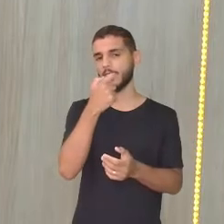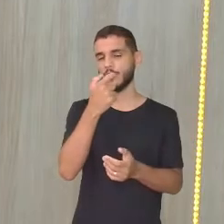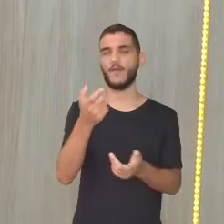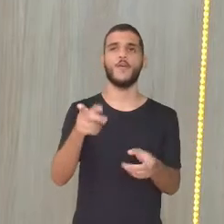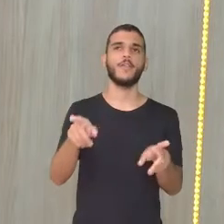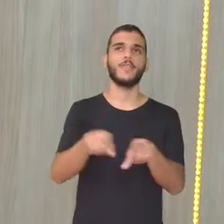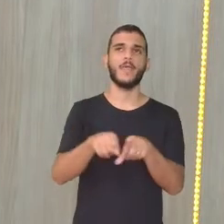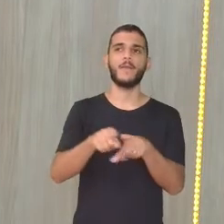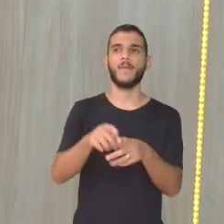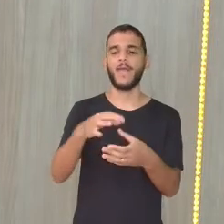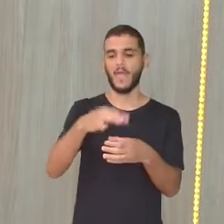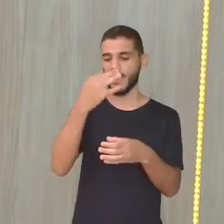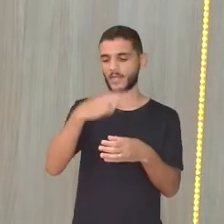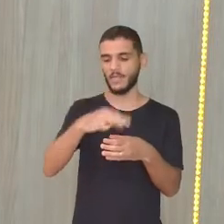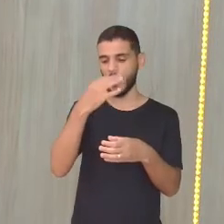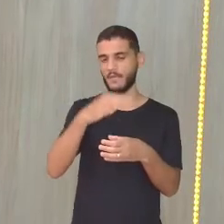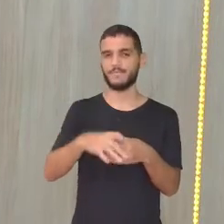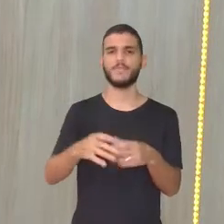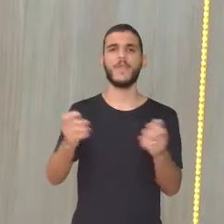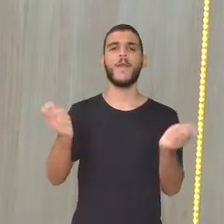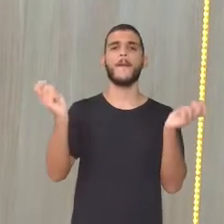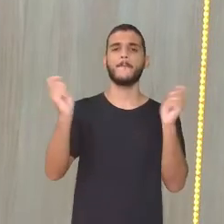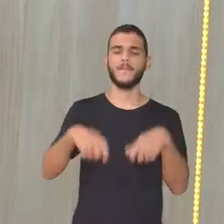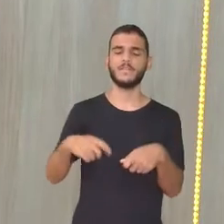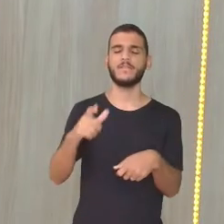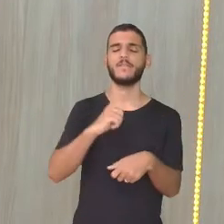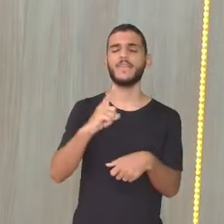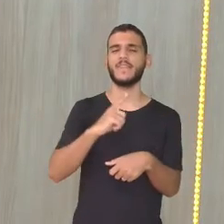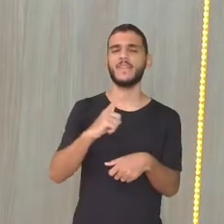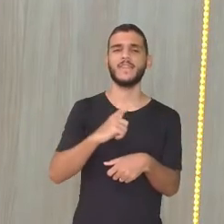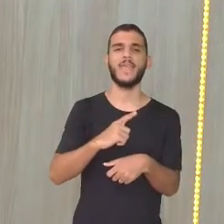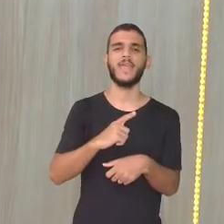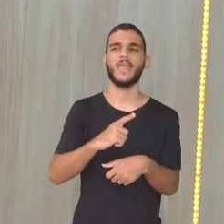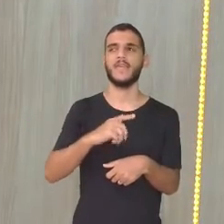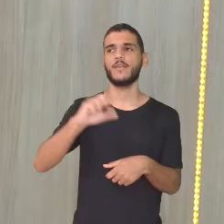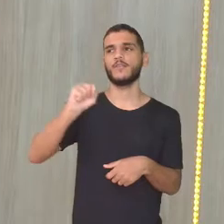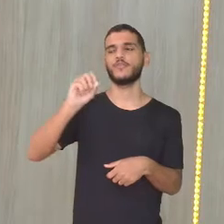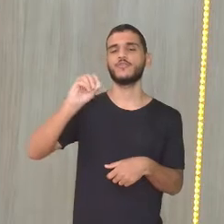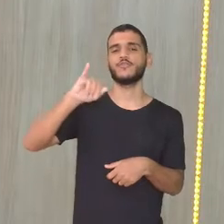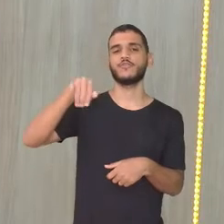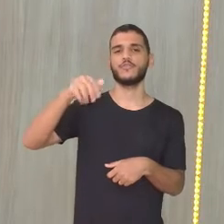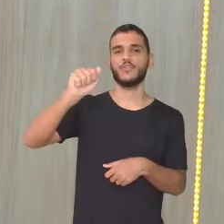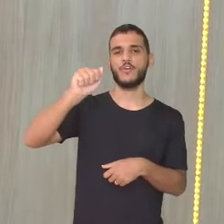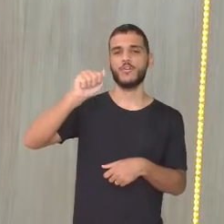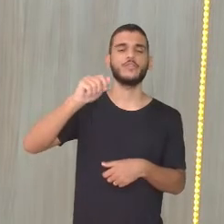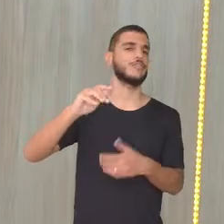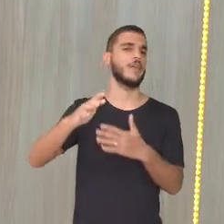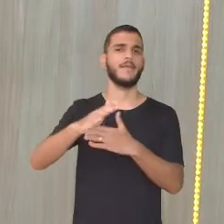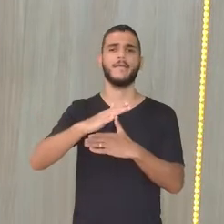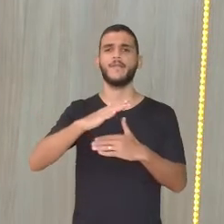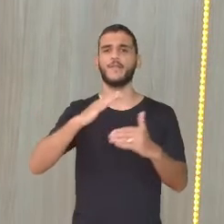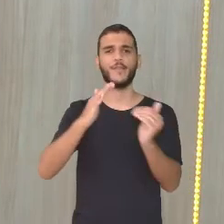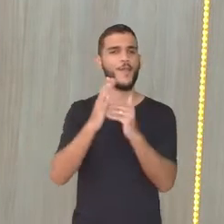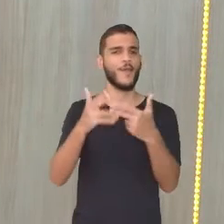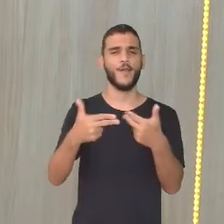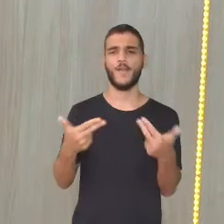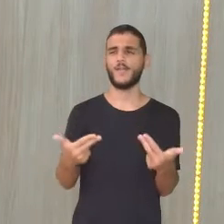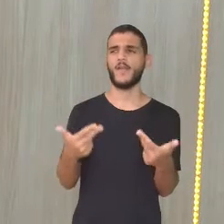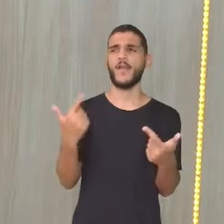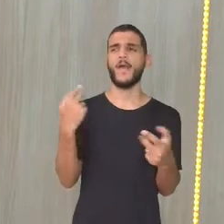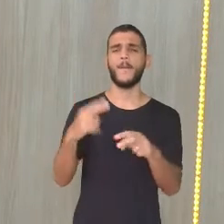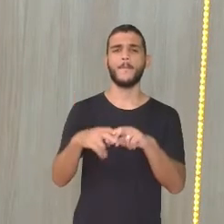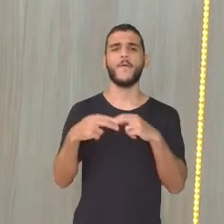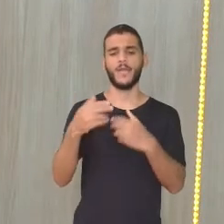lá. Pode conter soja, trigo, cevada, aveia, cuidado, né? Se você for alérgico, amendoim. Então, porque tudo isso